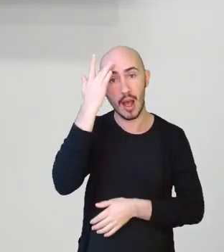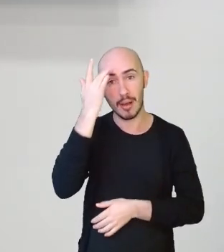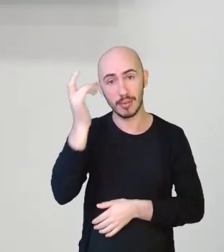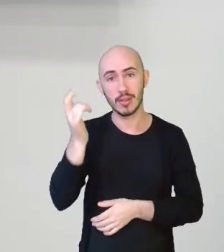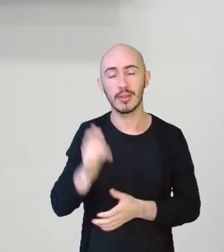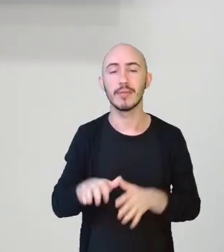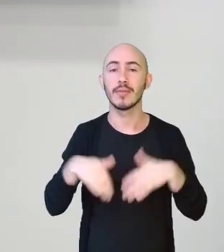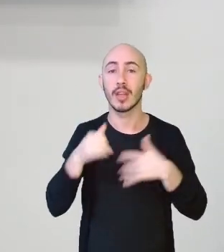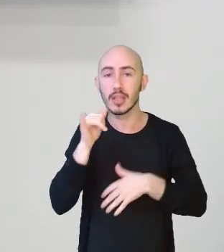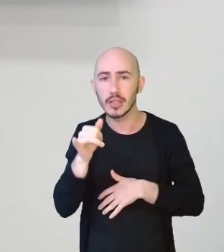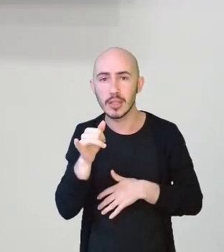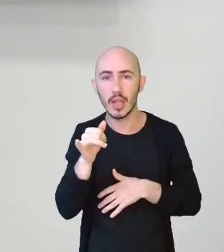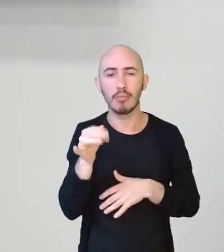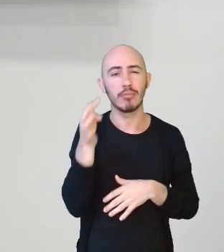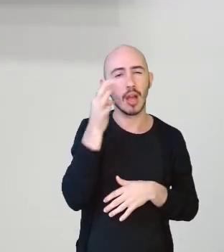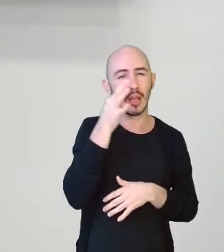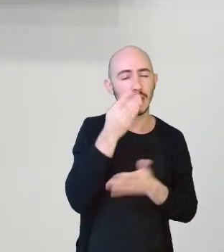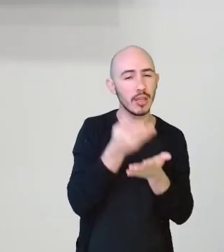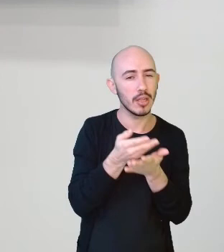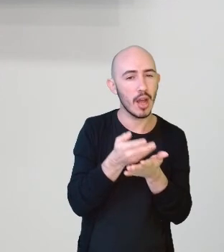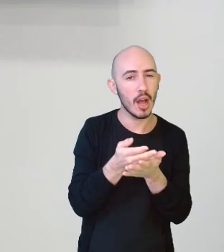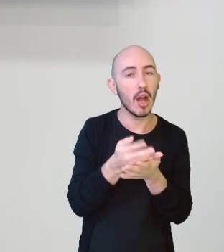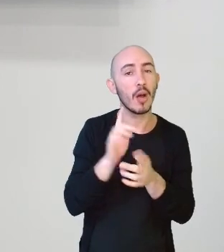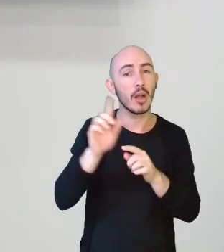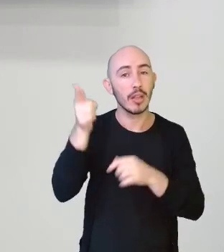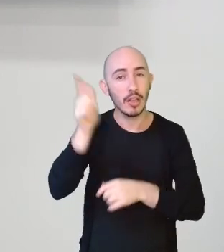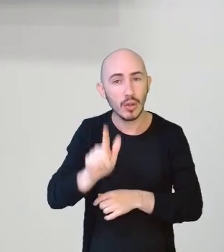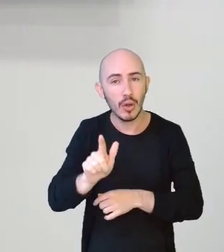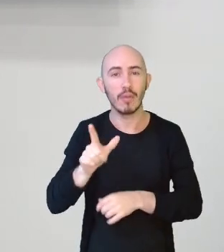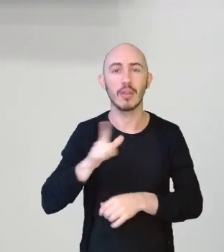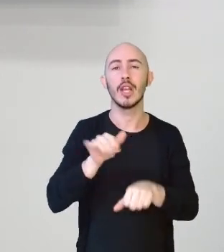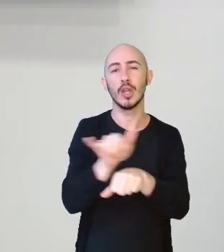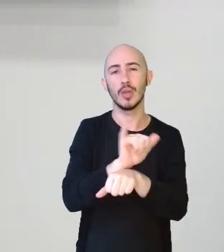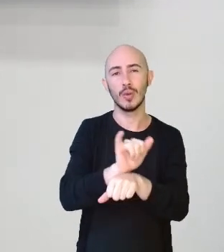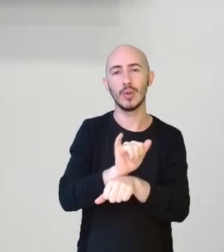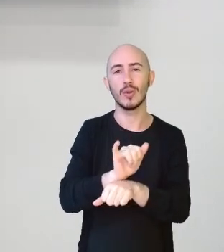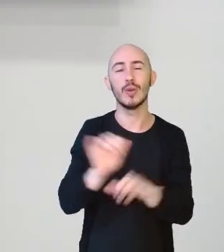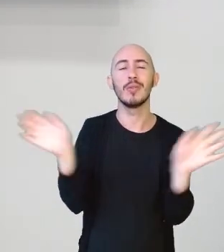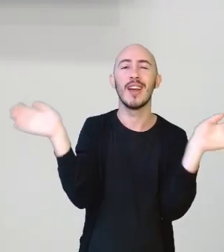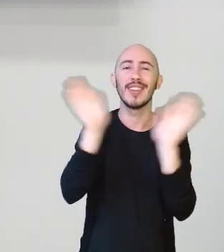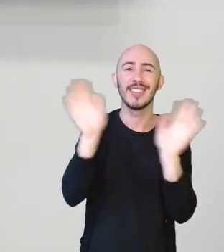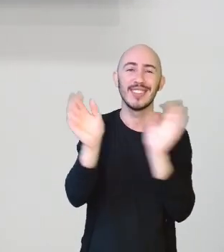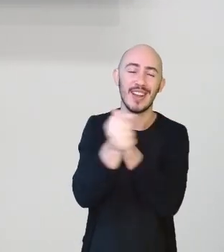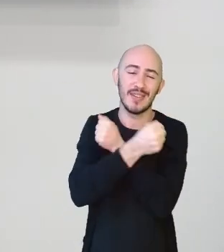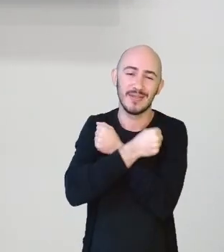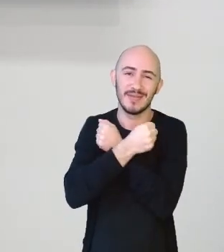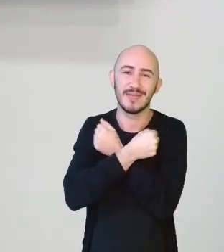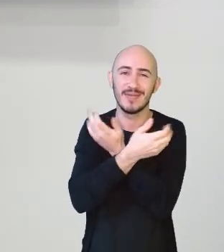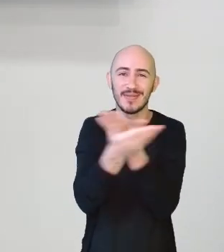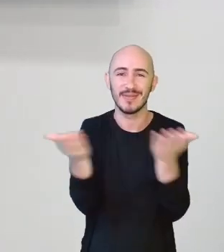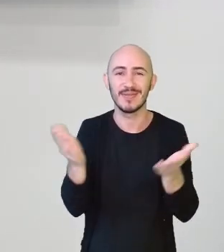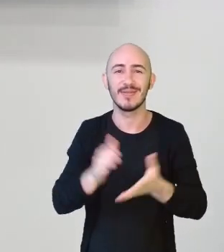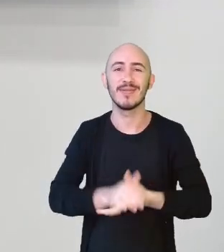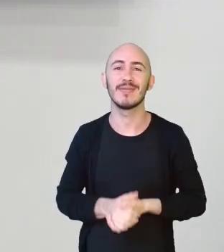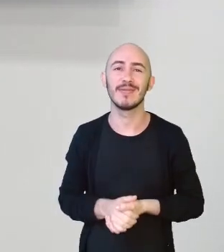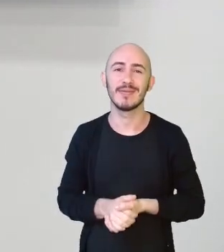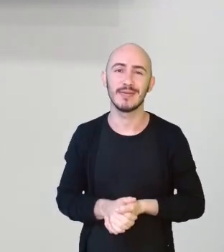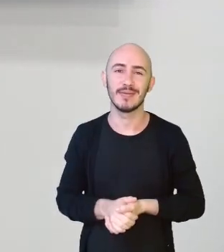assistir essa aula novamente, daqui a pouco ela está no YouTube, tá certo? Tchau e um forte abraço para vocês.